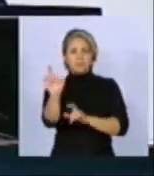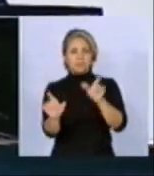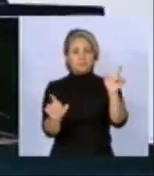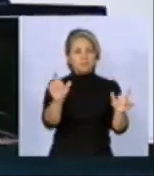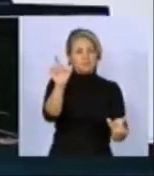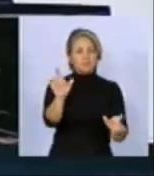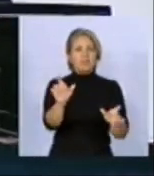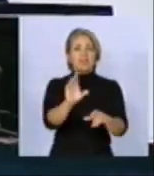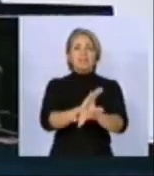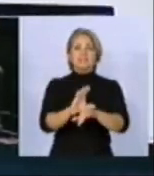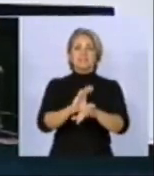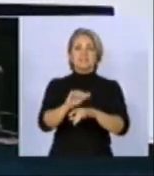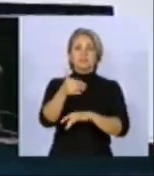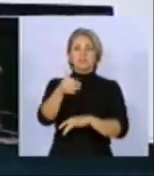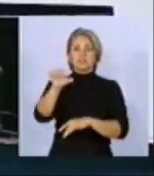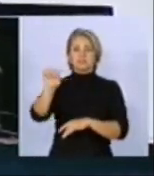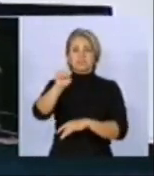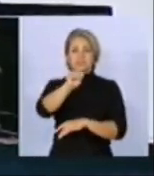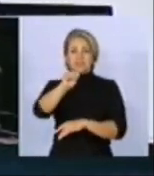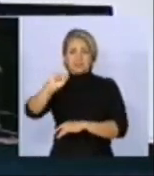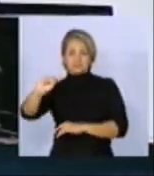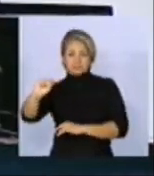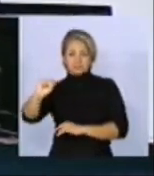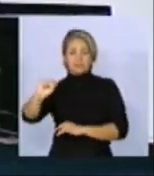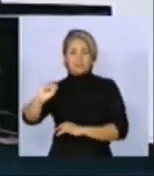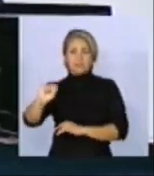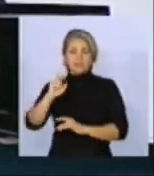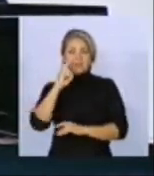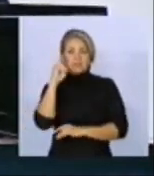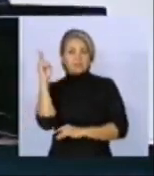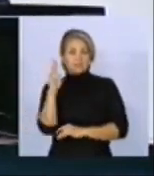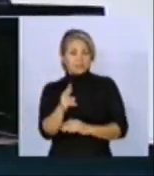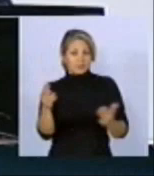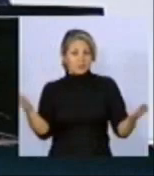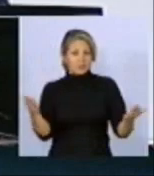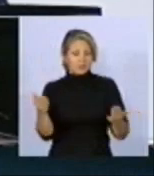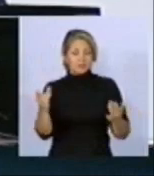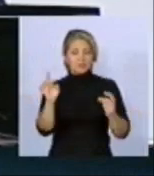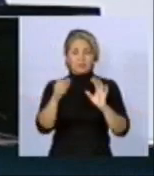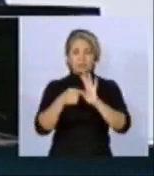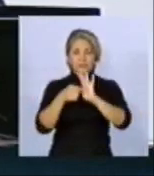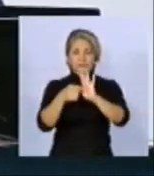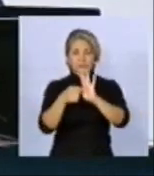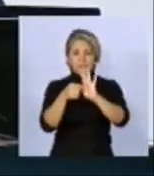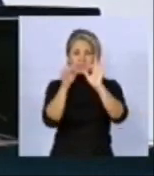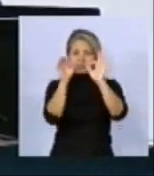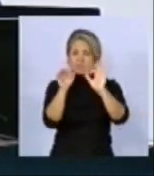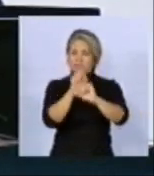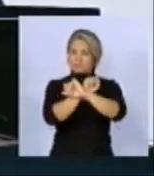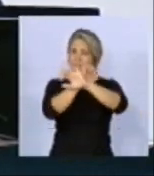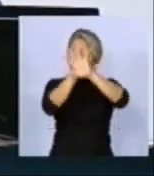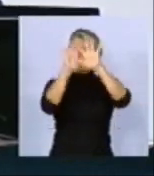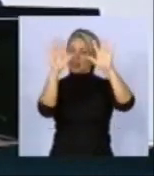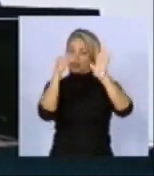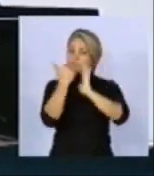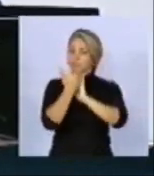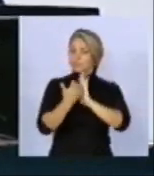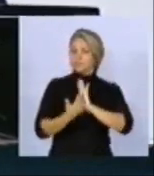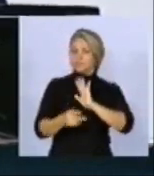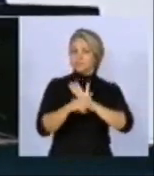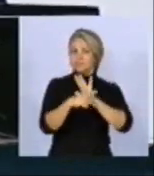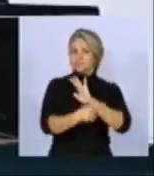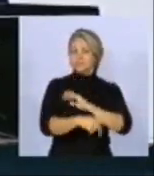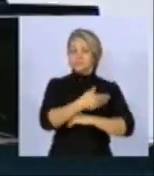de 1988 que Visa exatamente estabelecer com muita clareza os parâmetros do